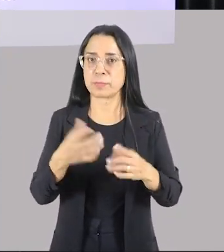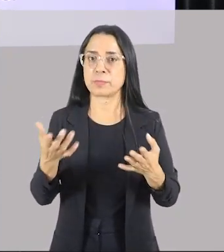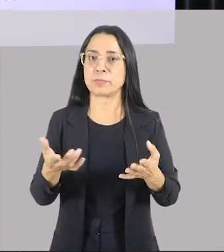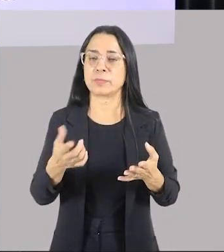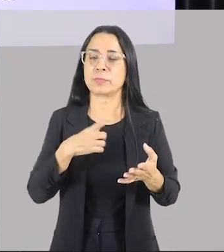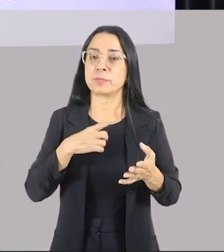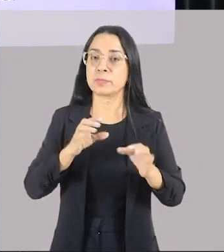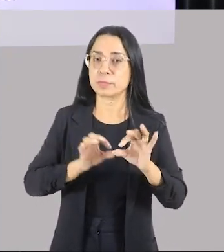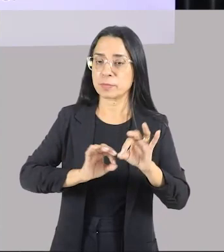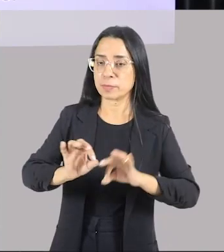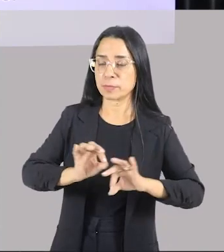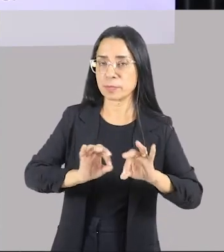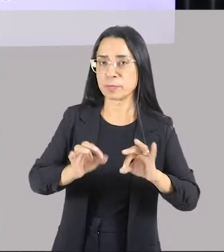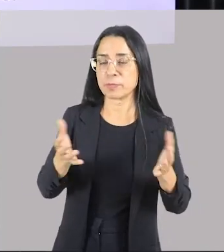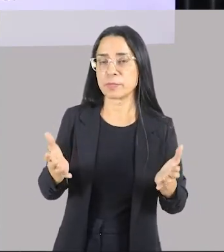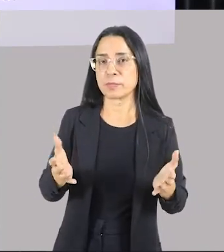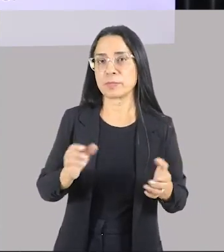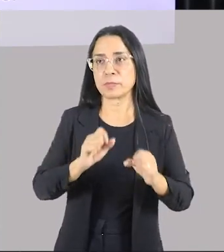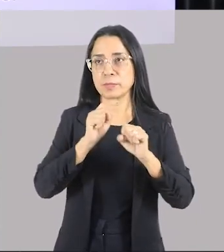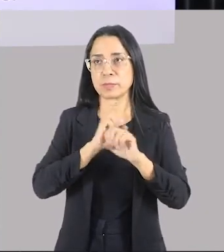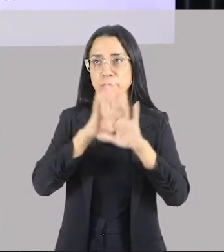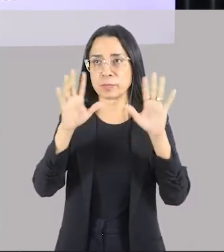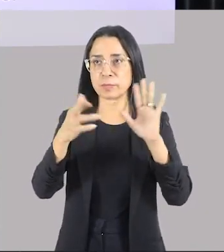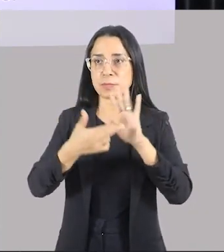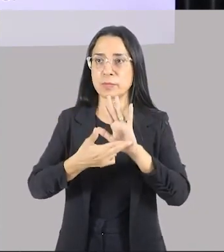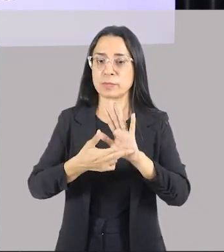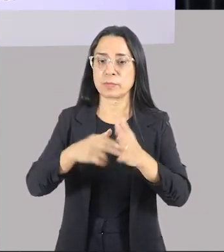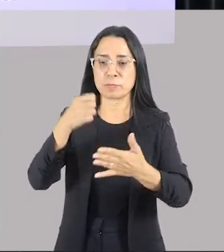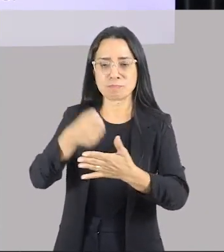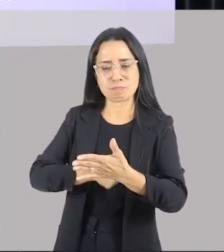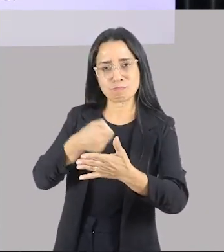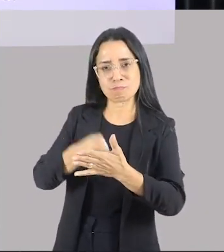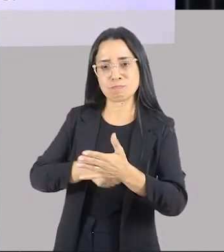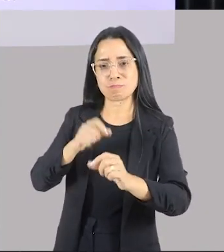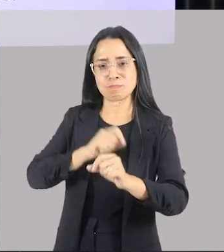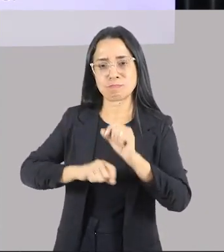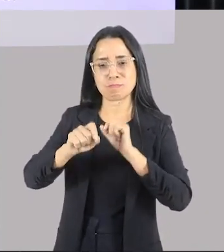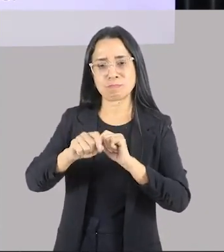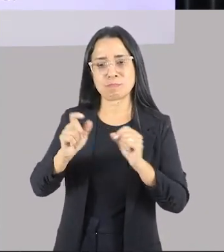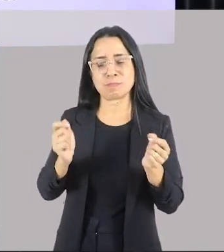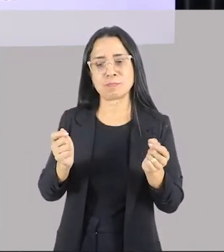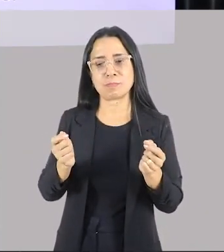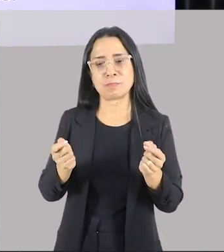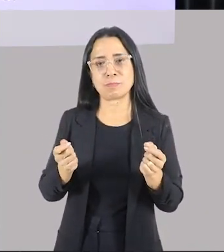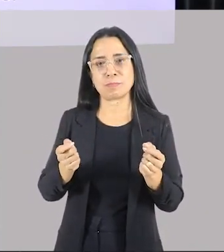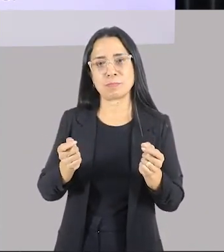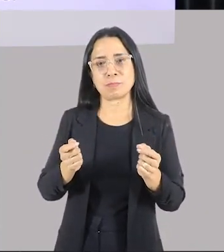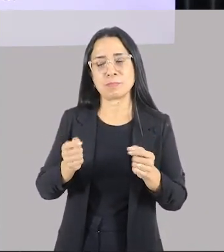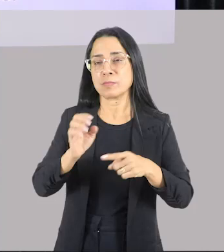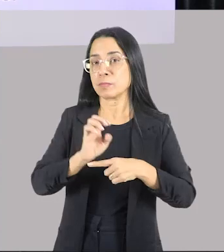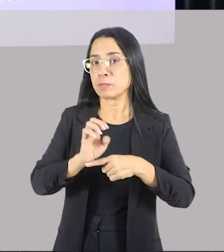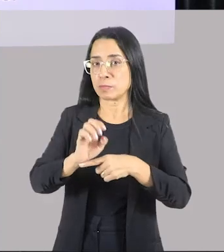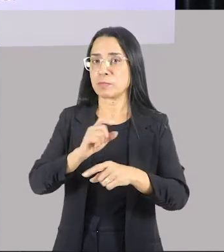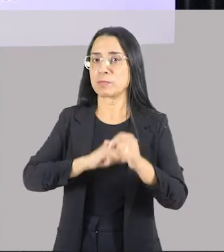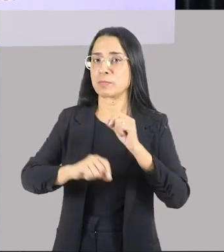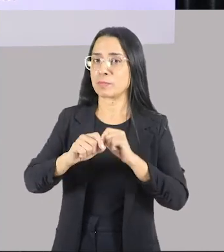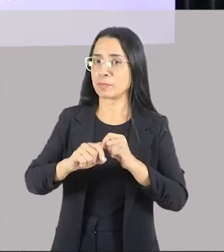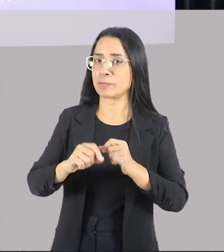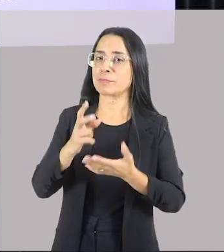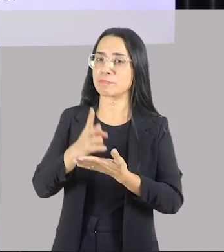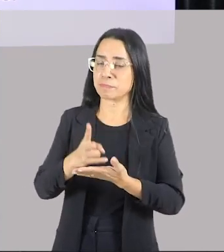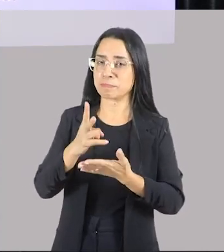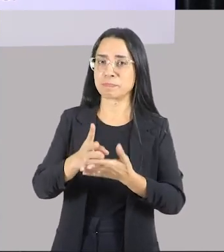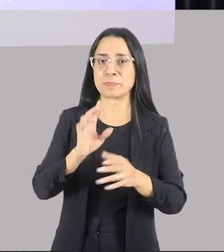essas organizações. Claro que a repressão, a força repressiva do Estado era constante. E isso